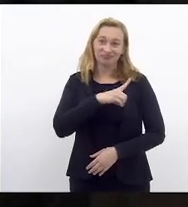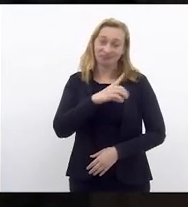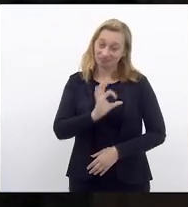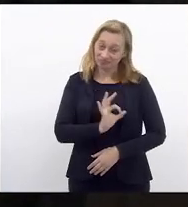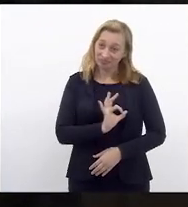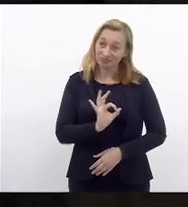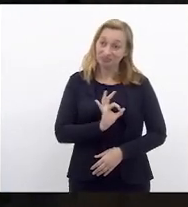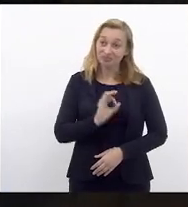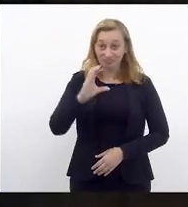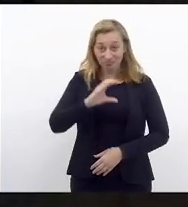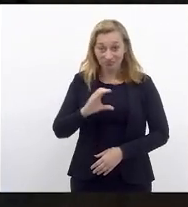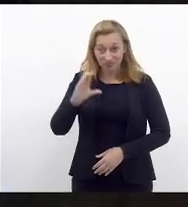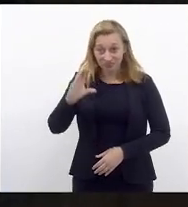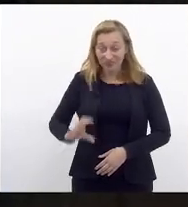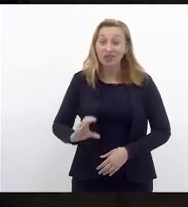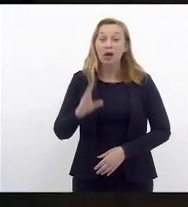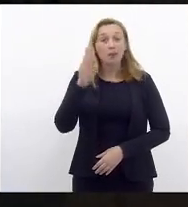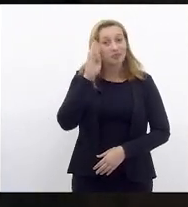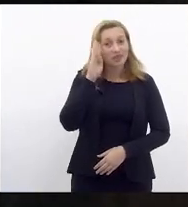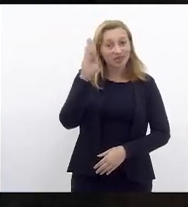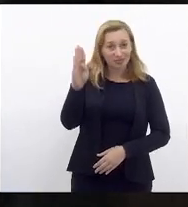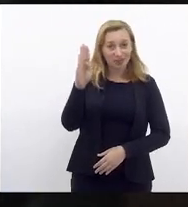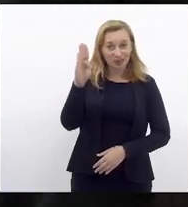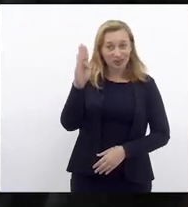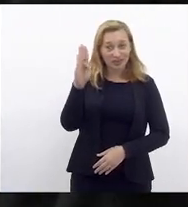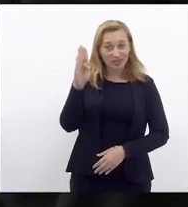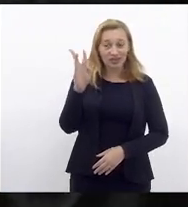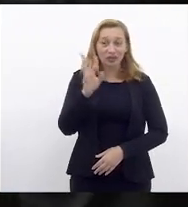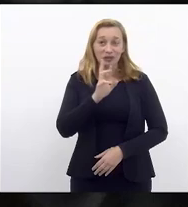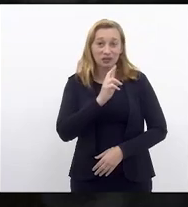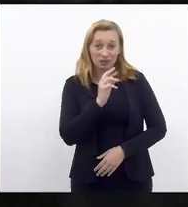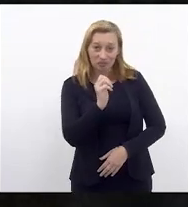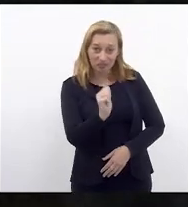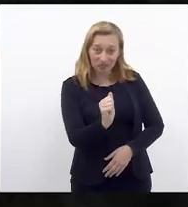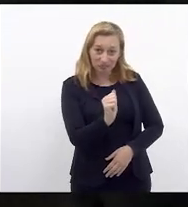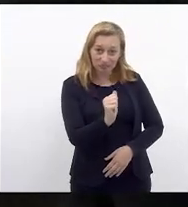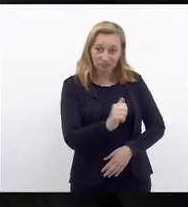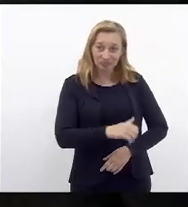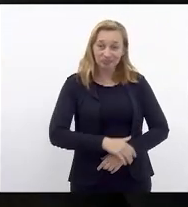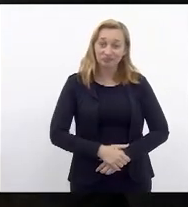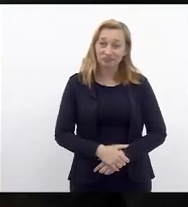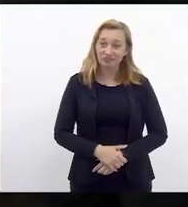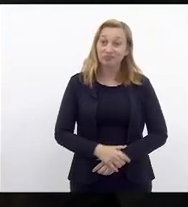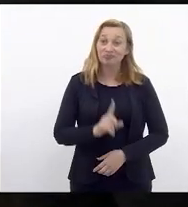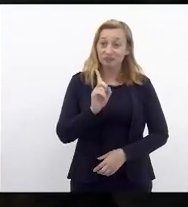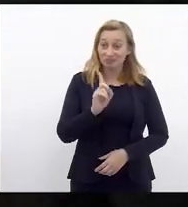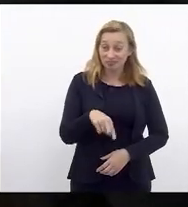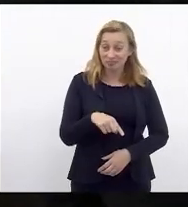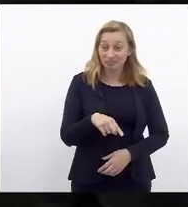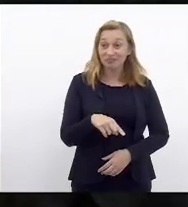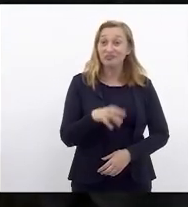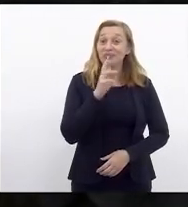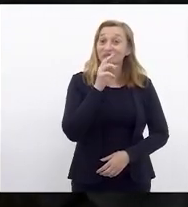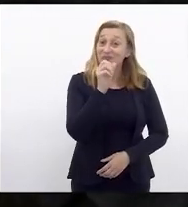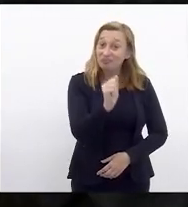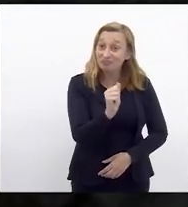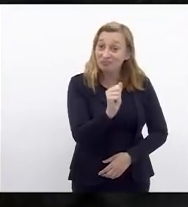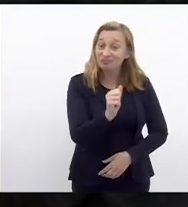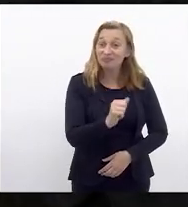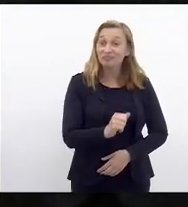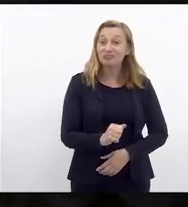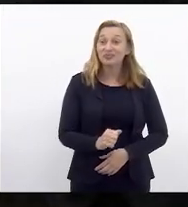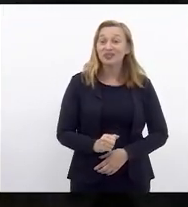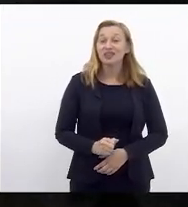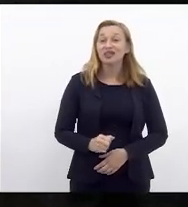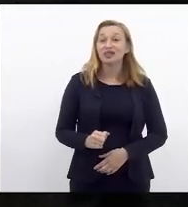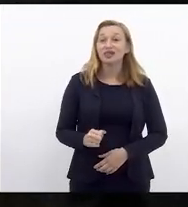Civil, principalmente, Rodrigo Amorim. Hein, Rodrigo Amorim? É que a